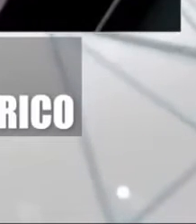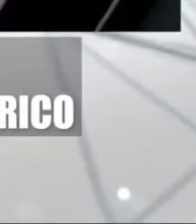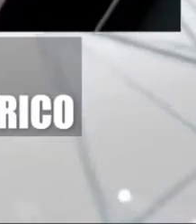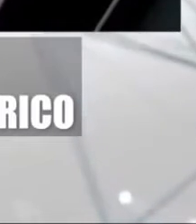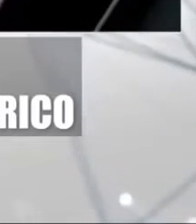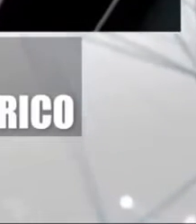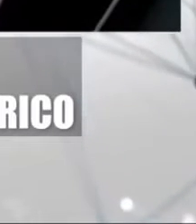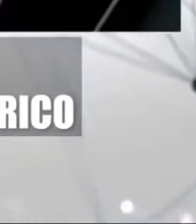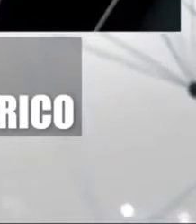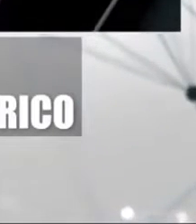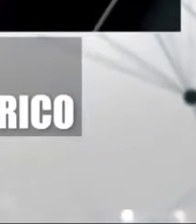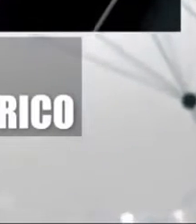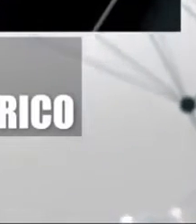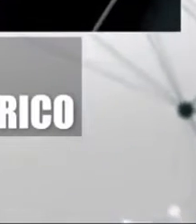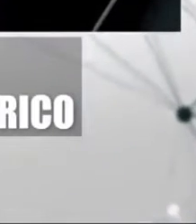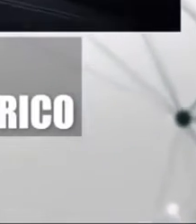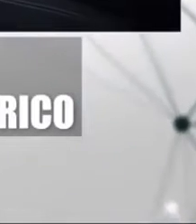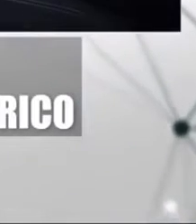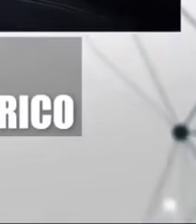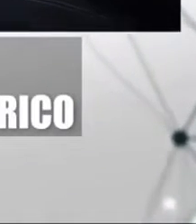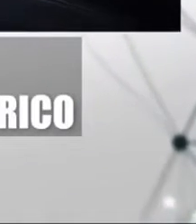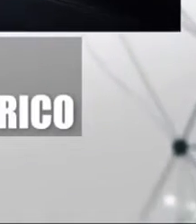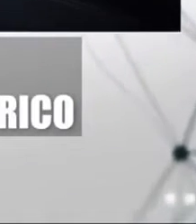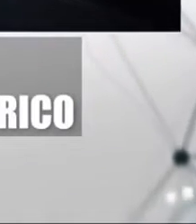é E aí